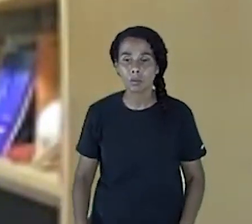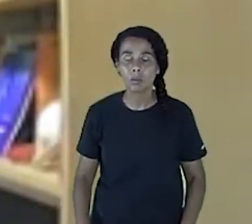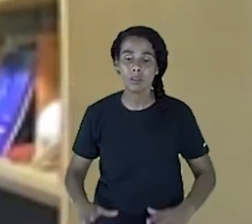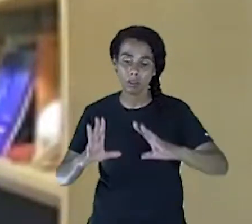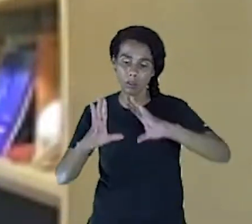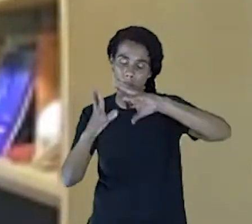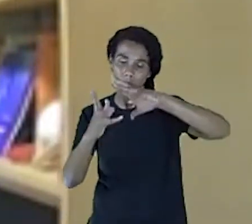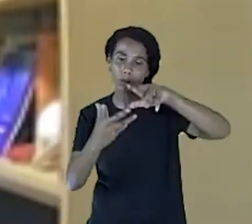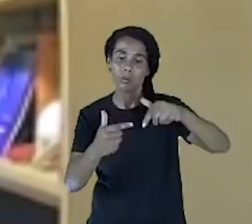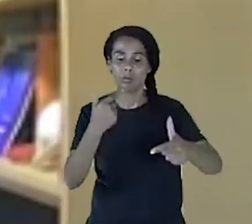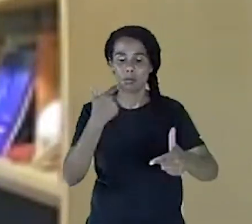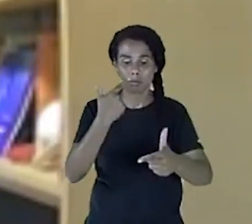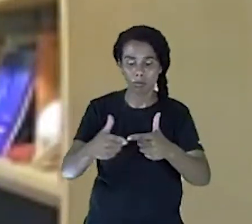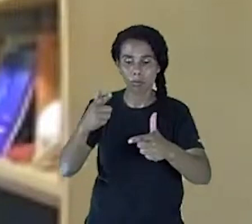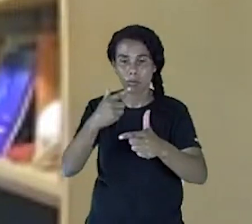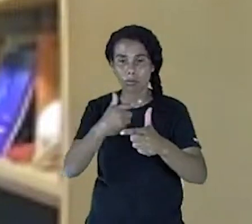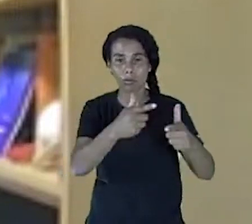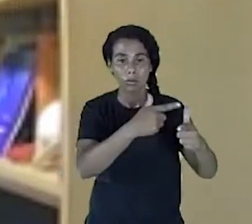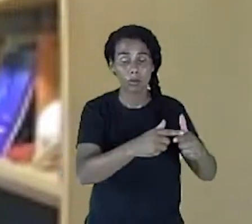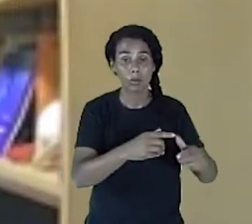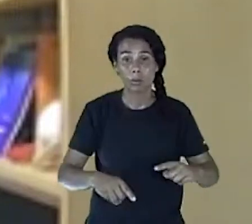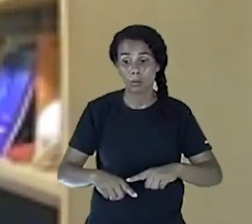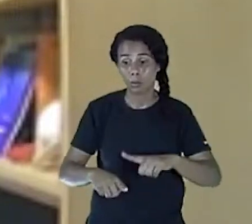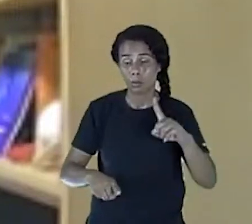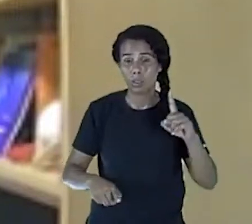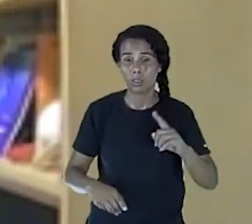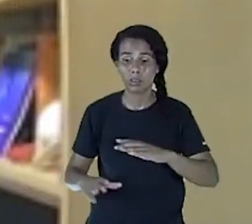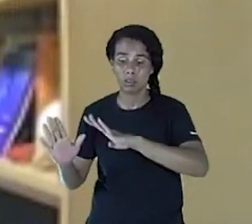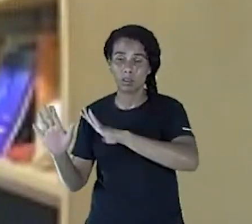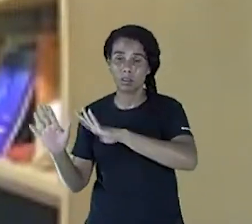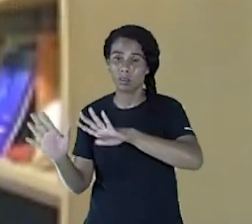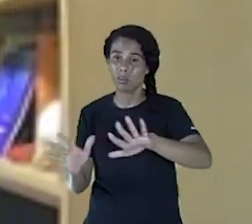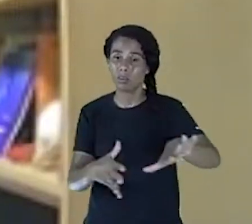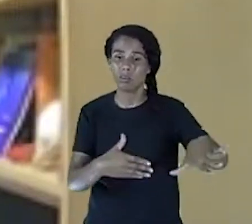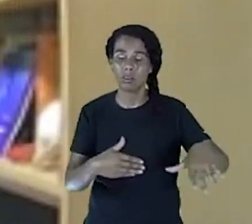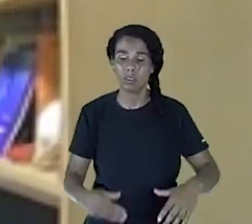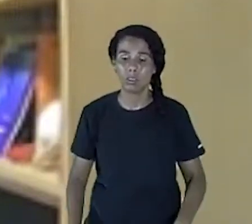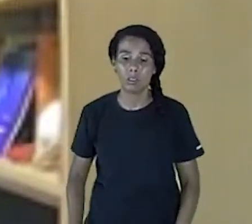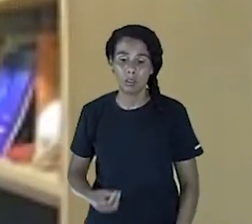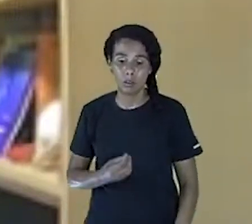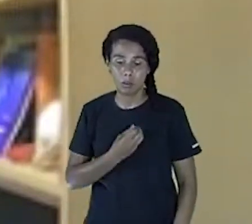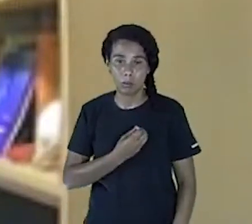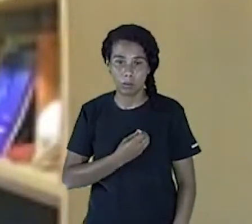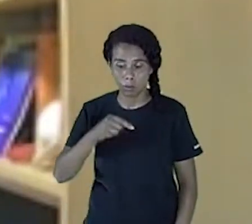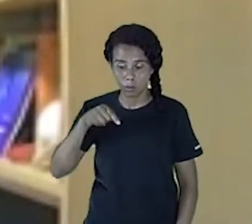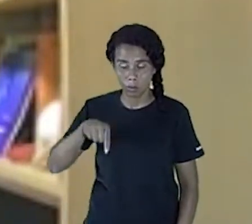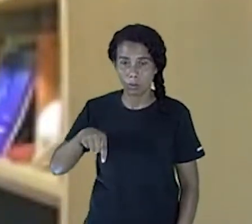do presente, presentemente, porque a eternidade é agora.